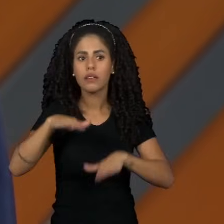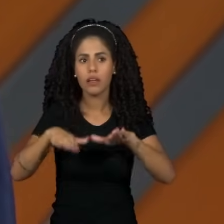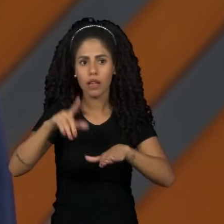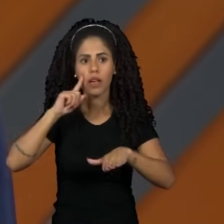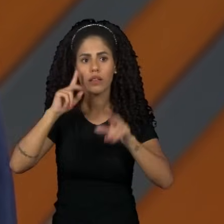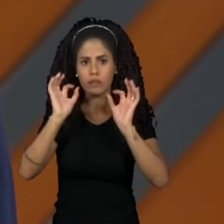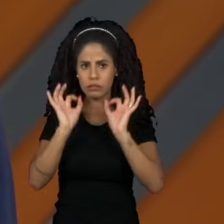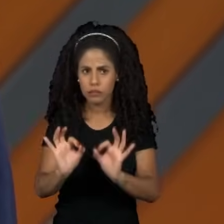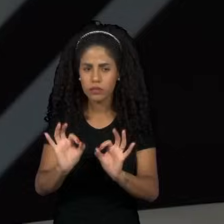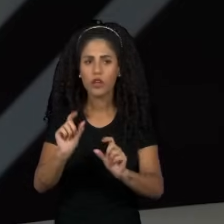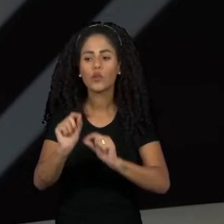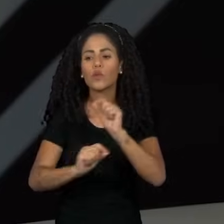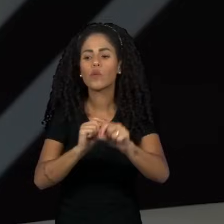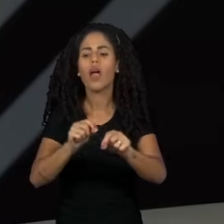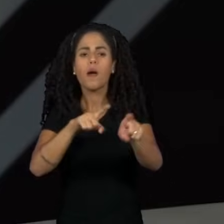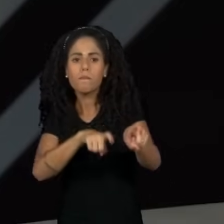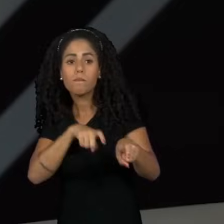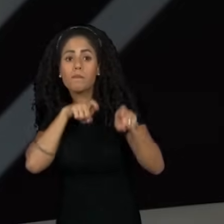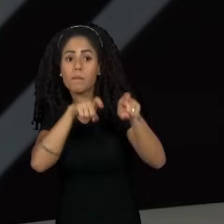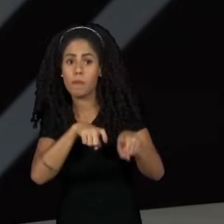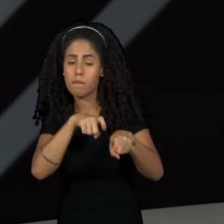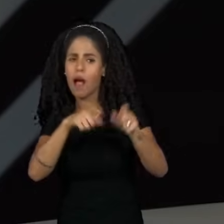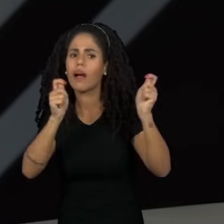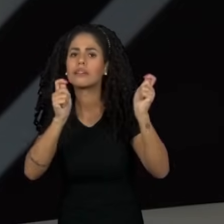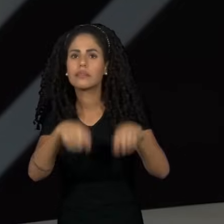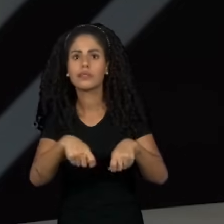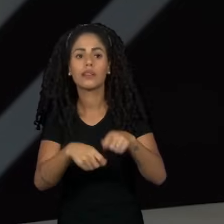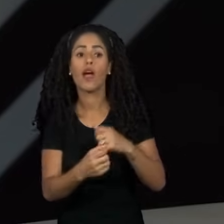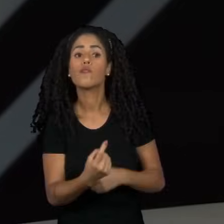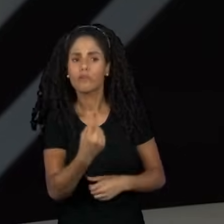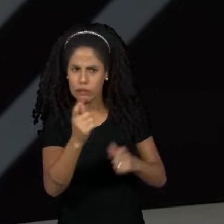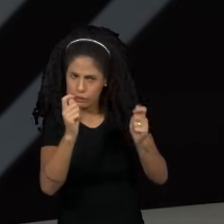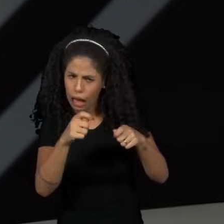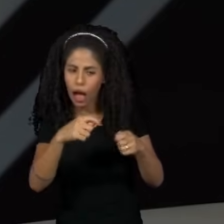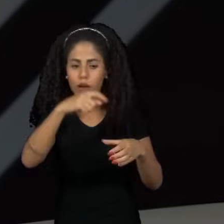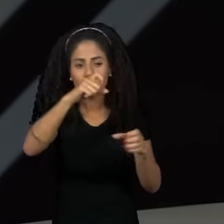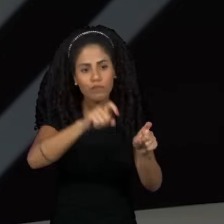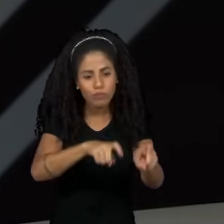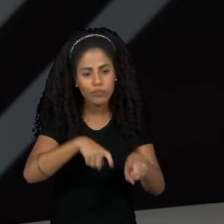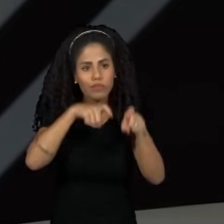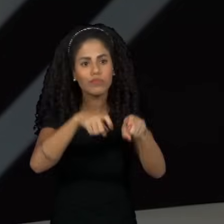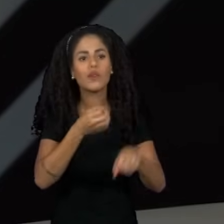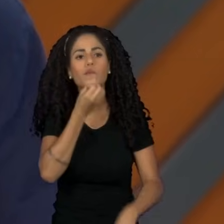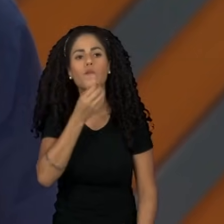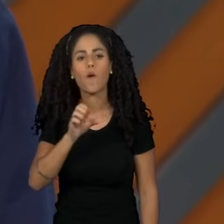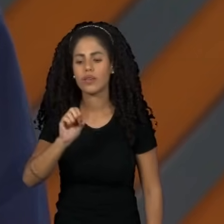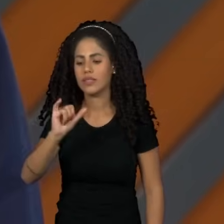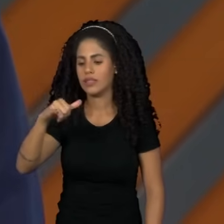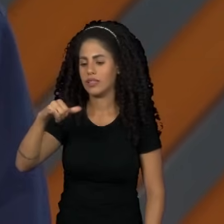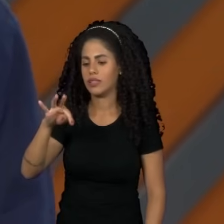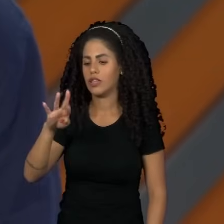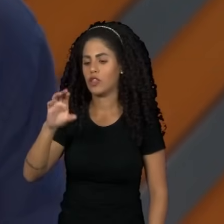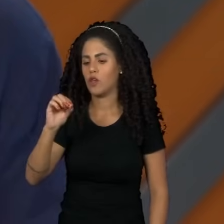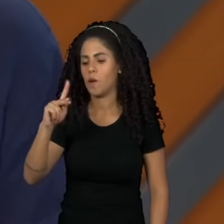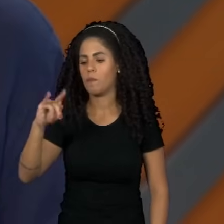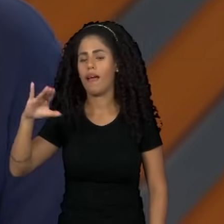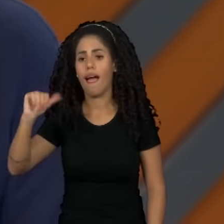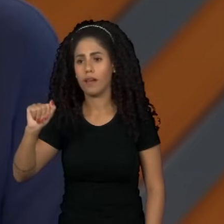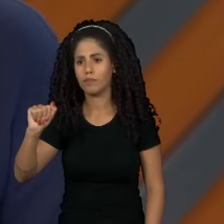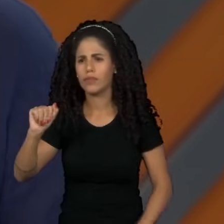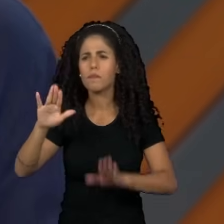chega a fazer ou ter uma agricultura sintrópica. Ernest, o Brasil tem